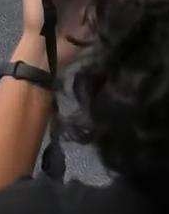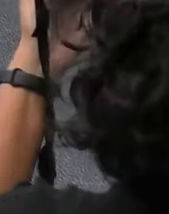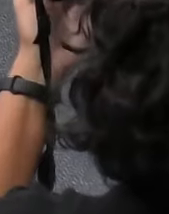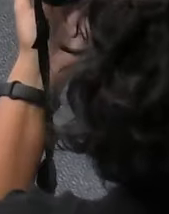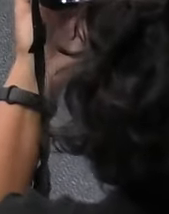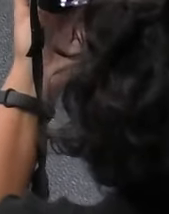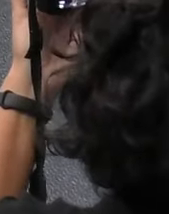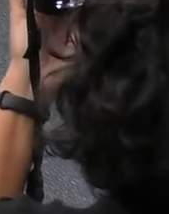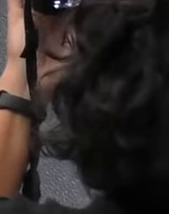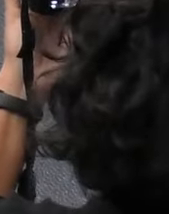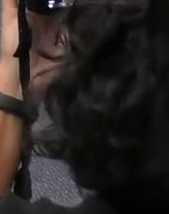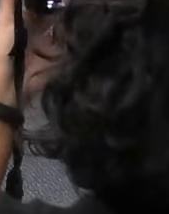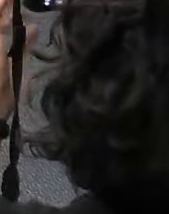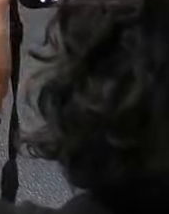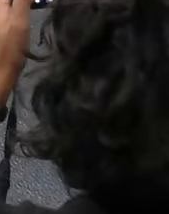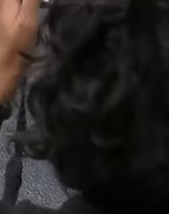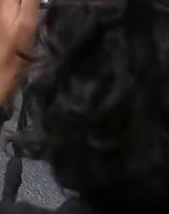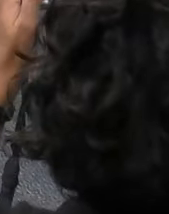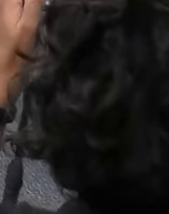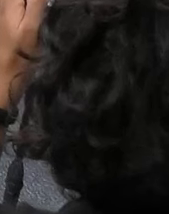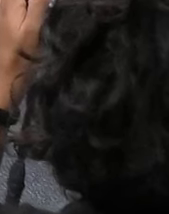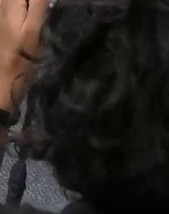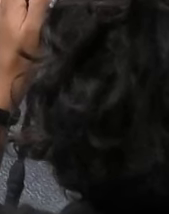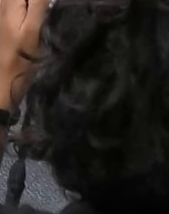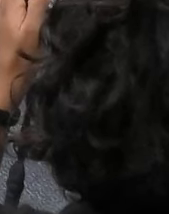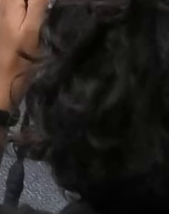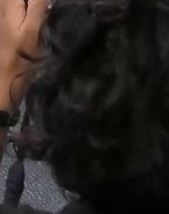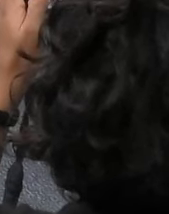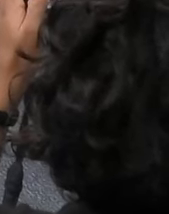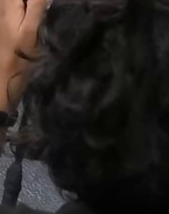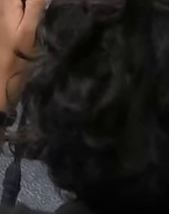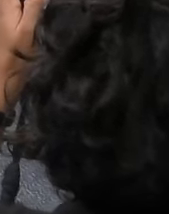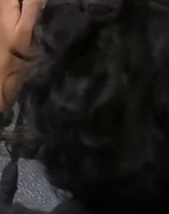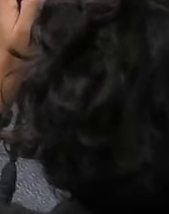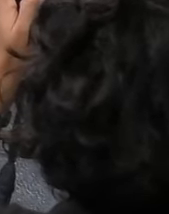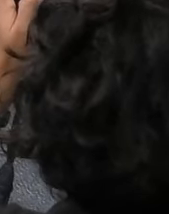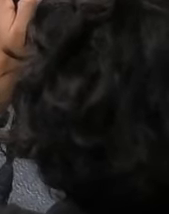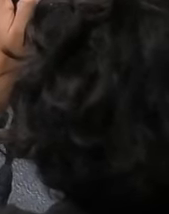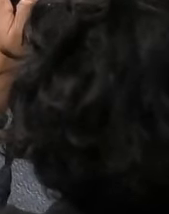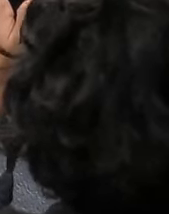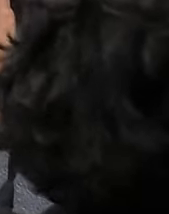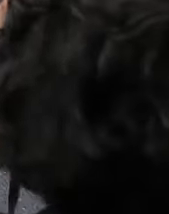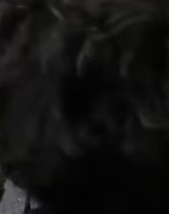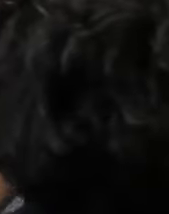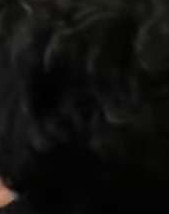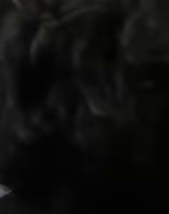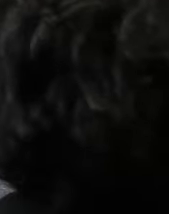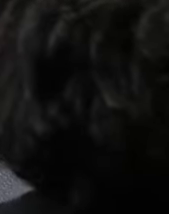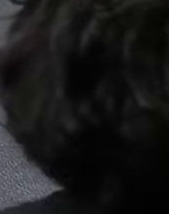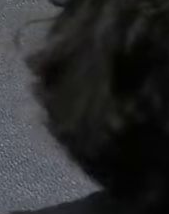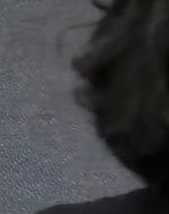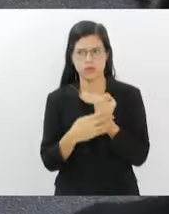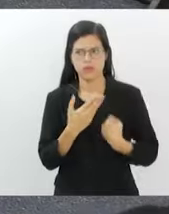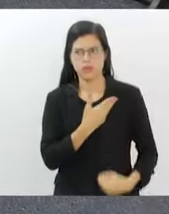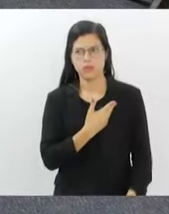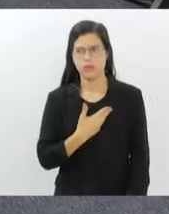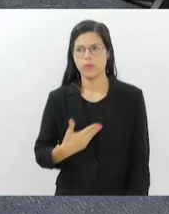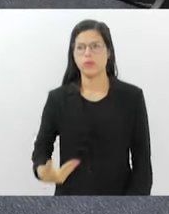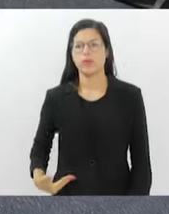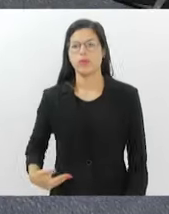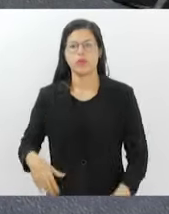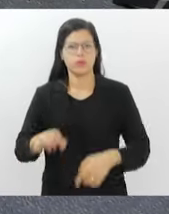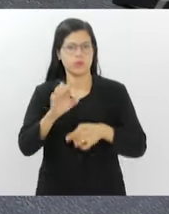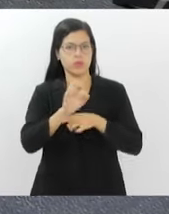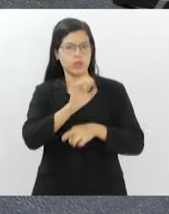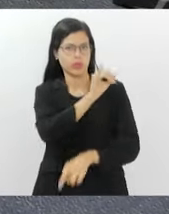falando com o secretário nacional de segurança pública para discutir exatamente a questão da segurança pública no